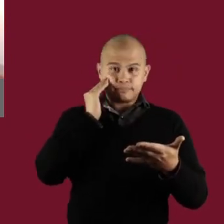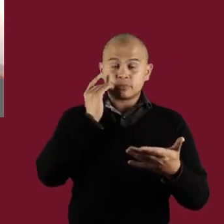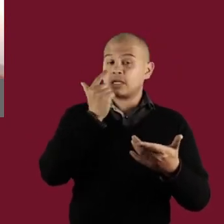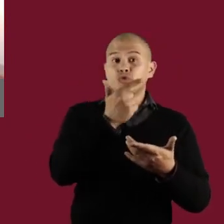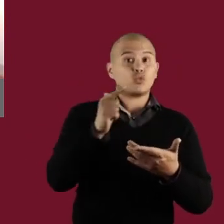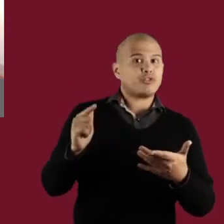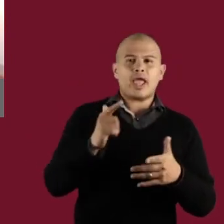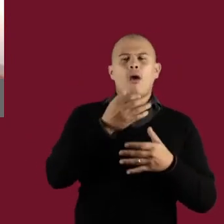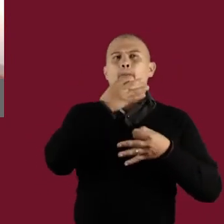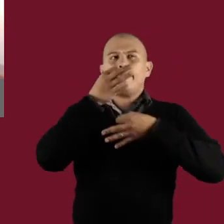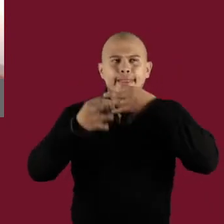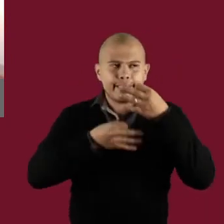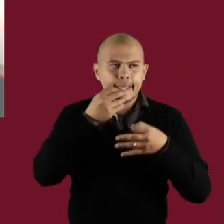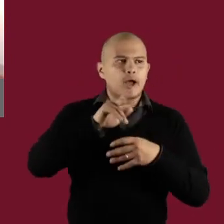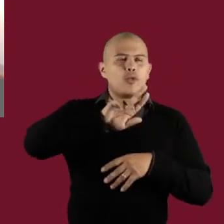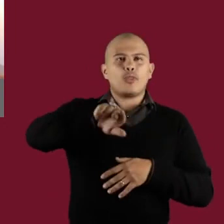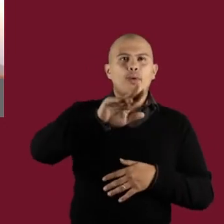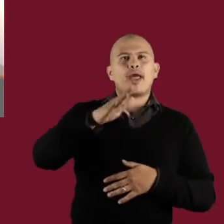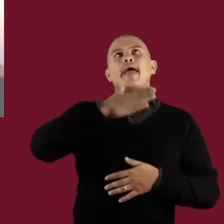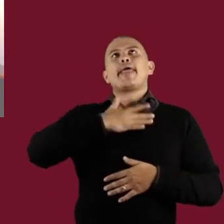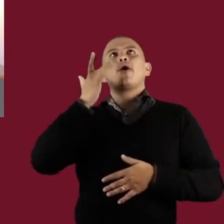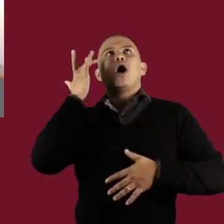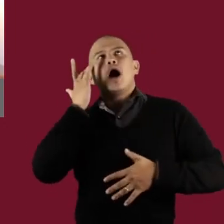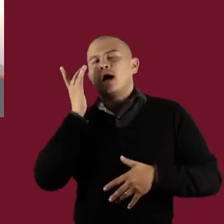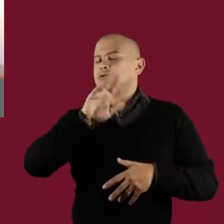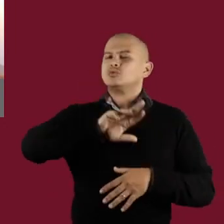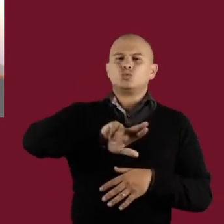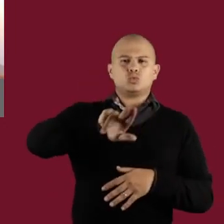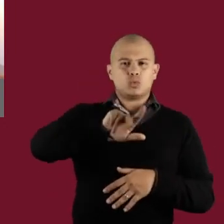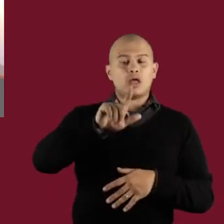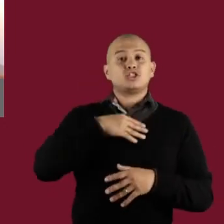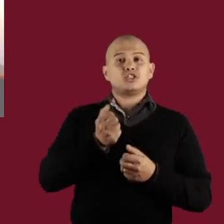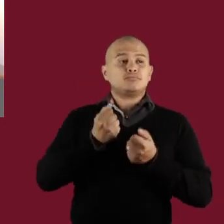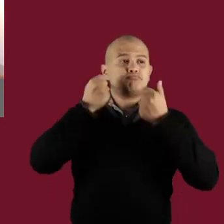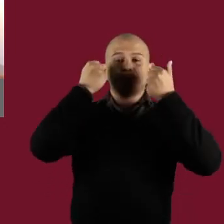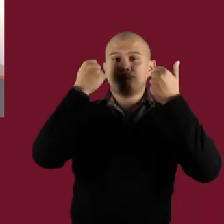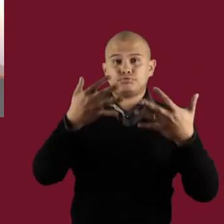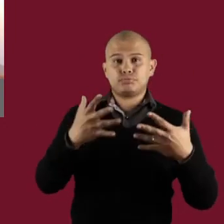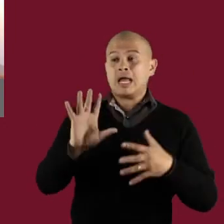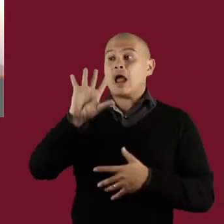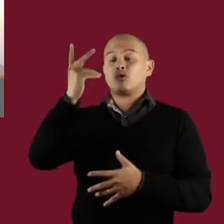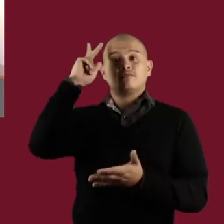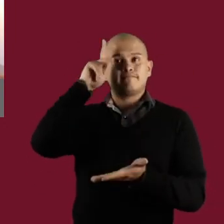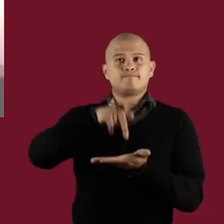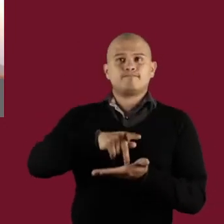é um jornalismo optativo, é muito pelo contrário, ele reflete o fato.